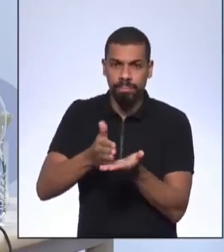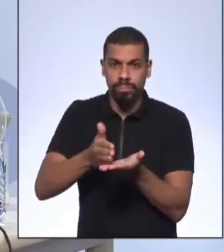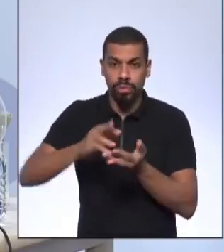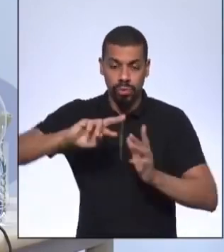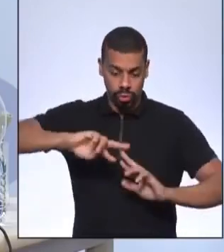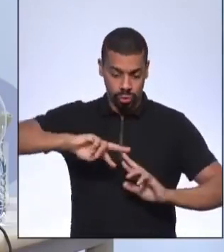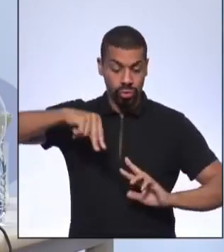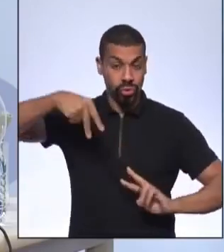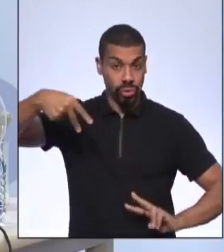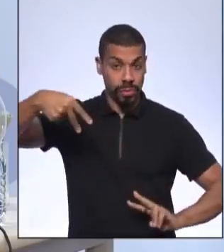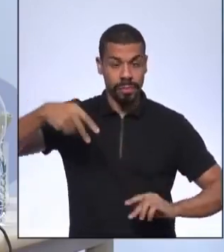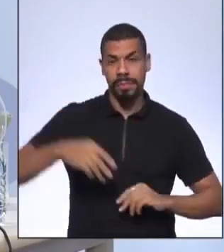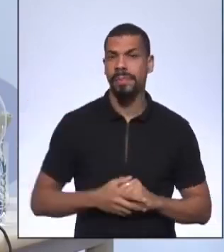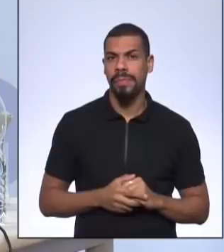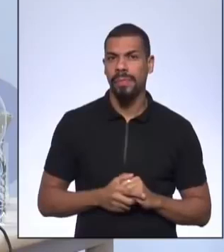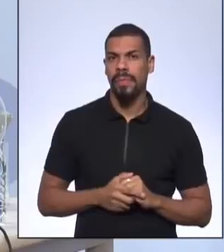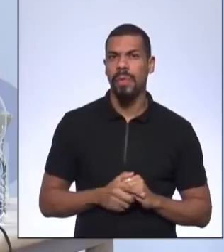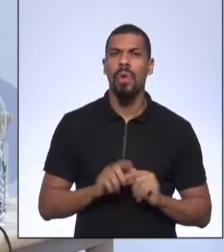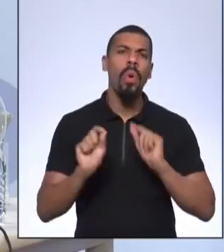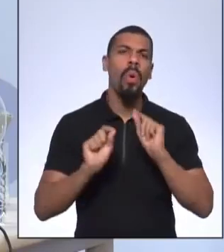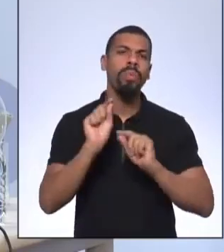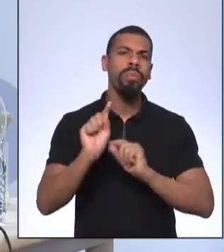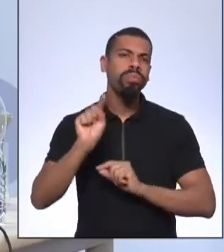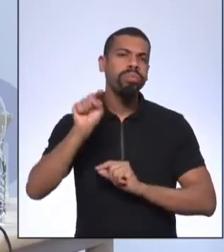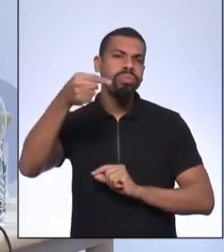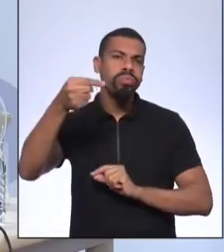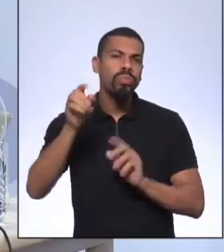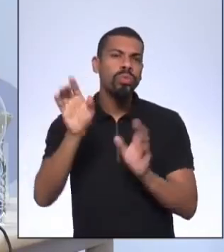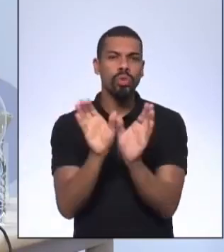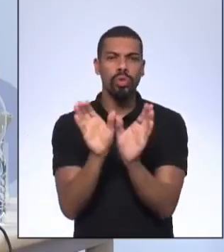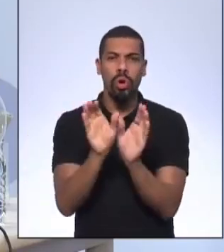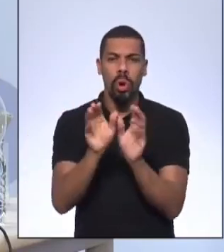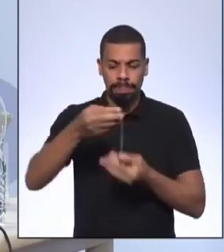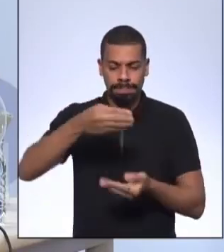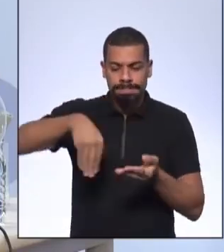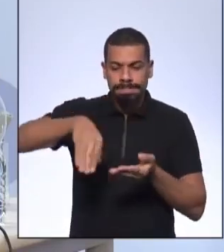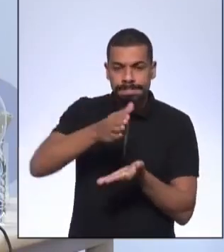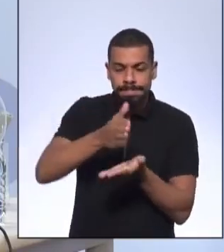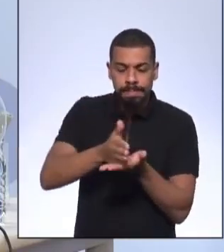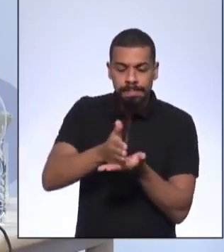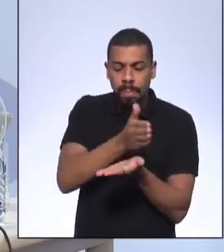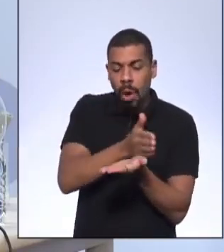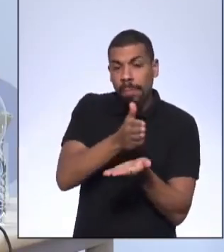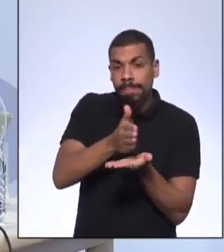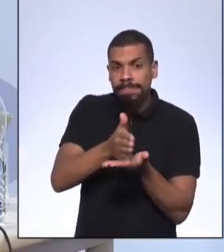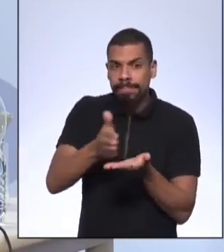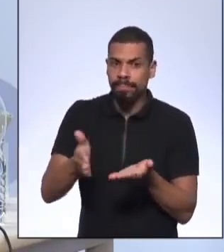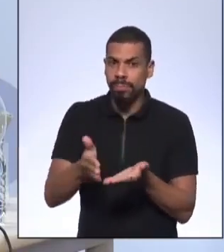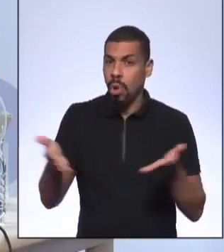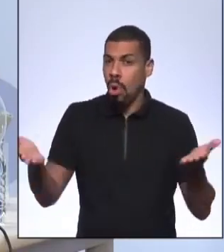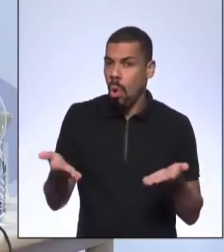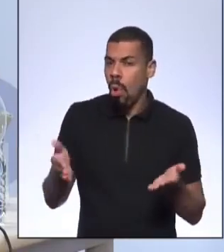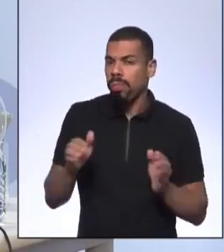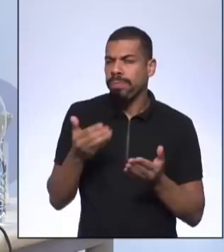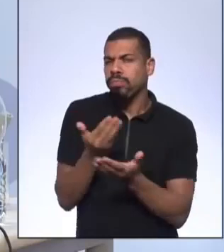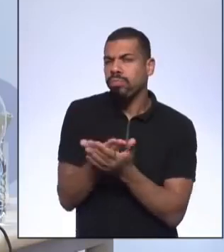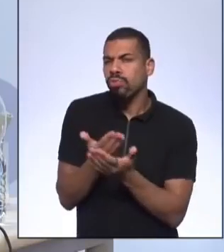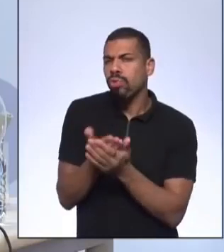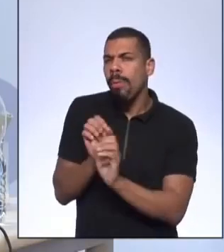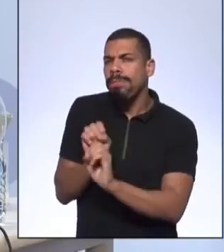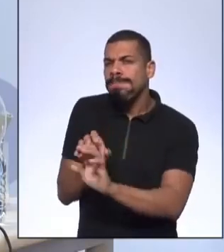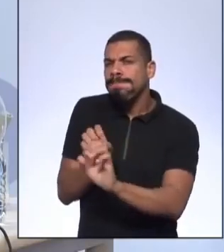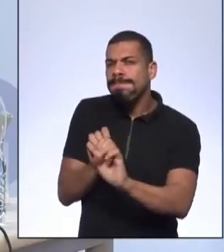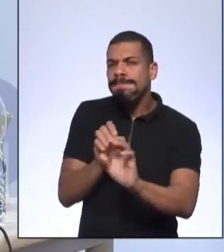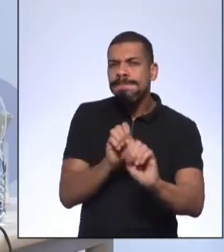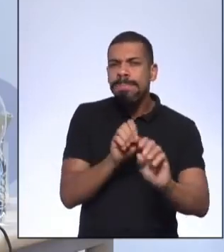genético. E eles, para a formação dos gametas, as células sofrem meiose. Mas hoje nós vamos tratar particularmente do processo de